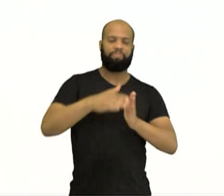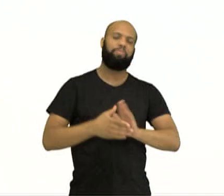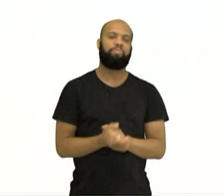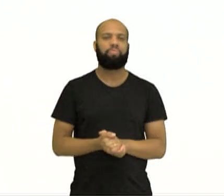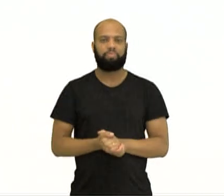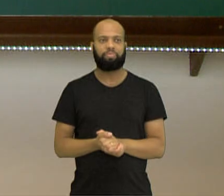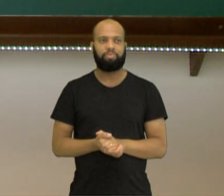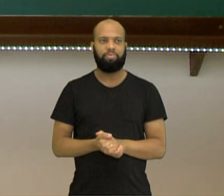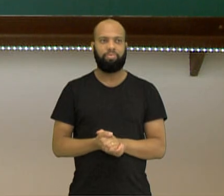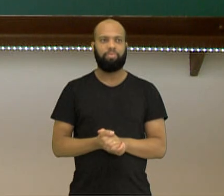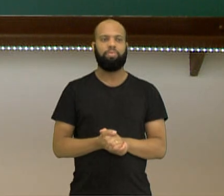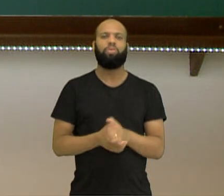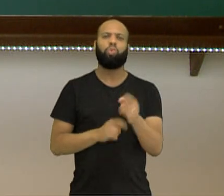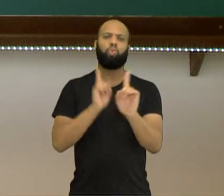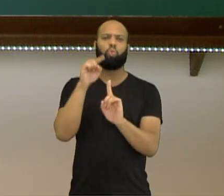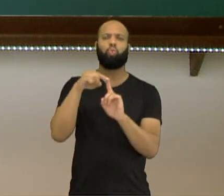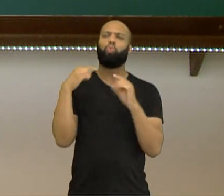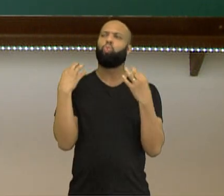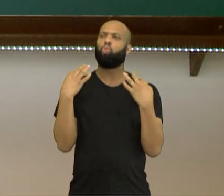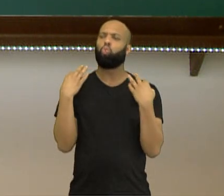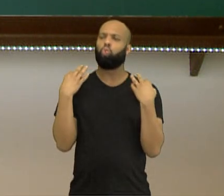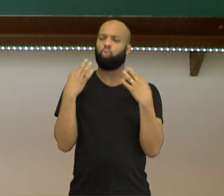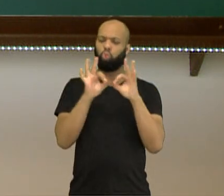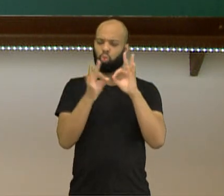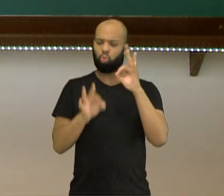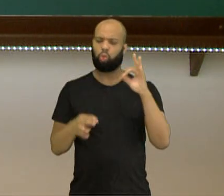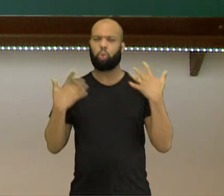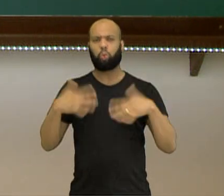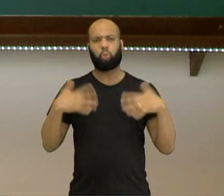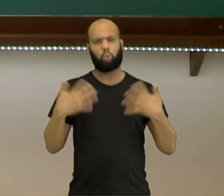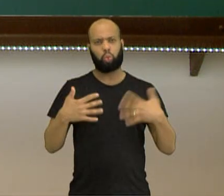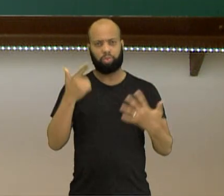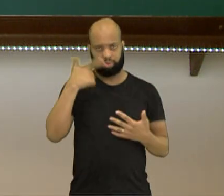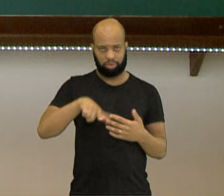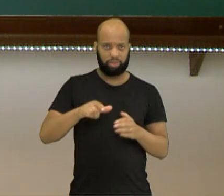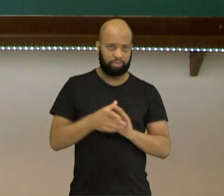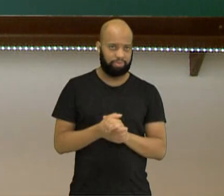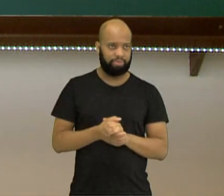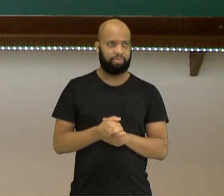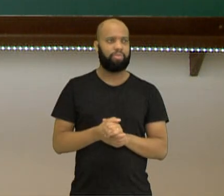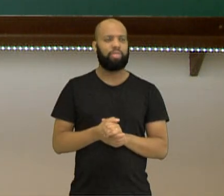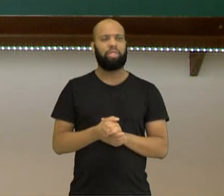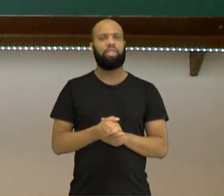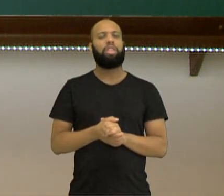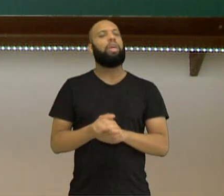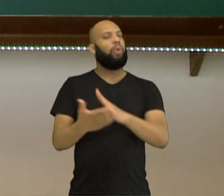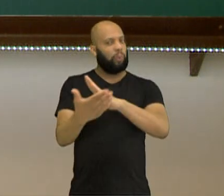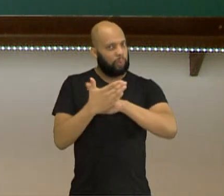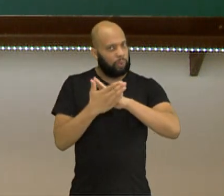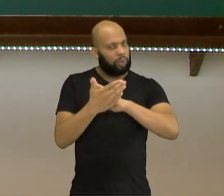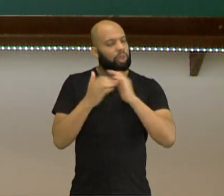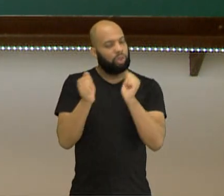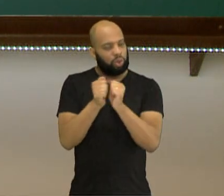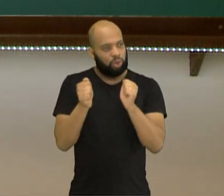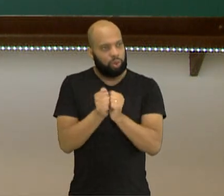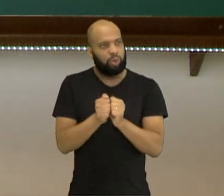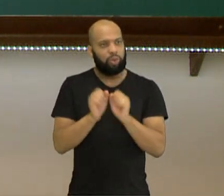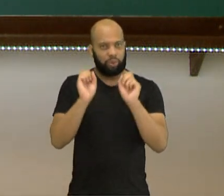publicação. Que objetivo enorme! Será que ele consegue alcançar? Preciso ter ajuda aí, hein? Me ajuda